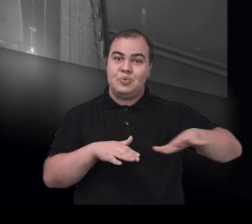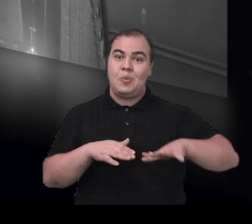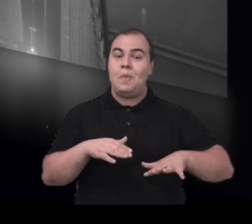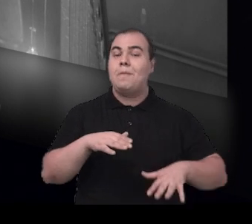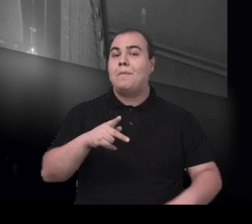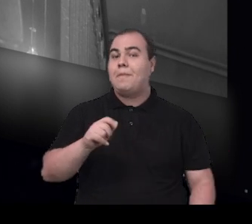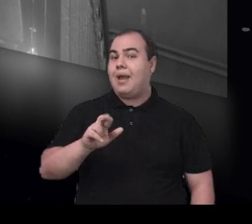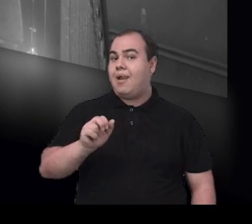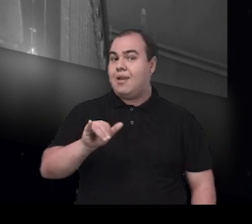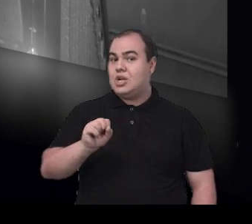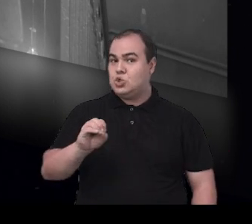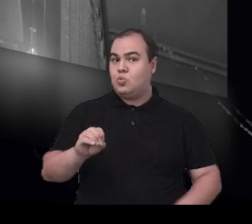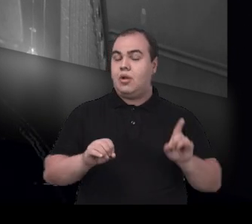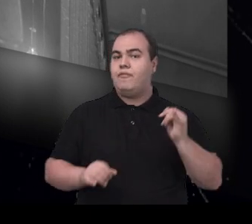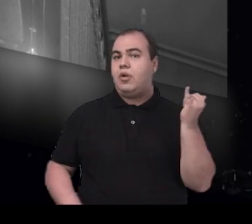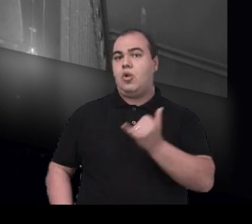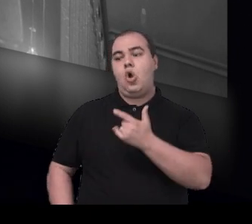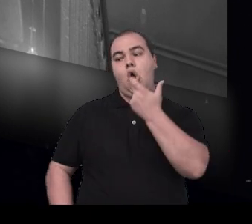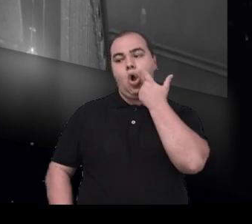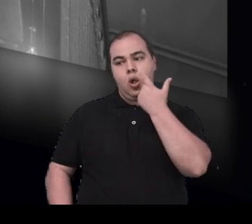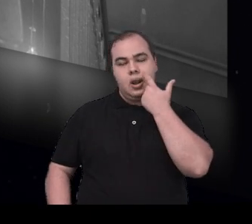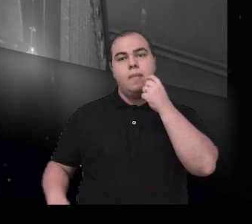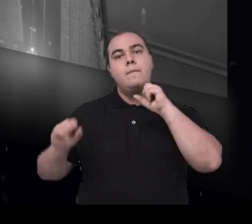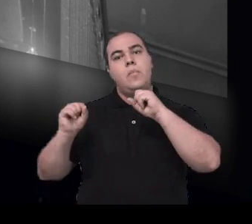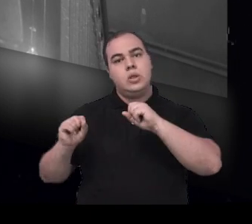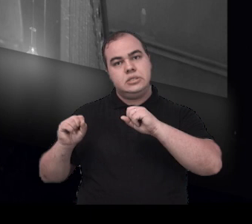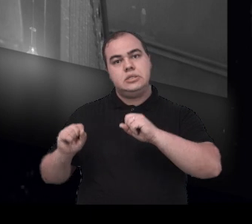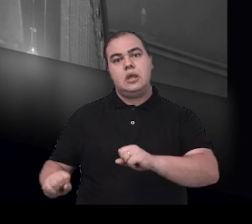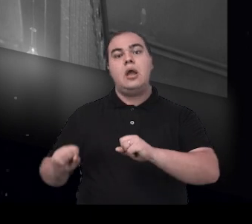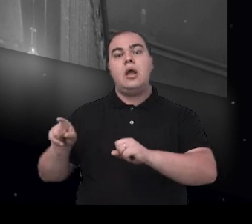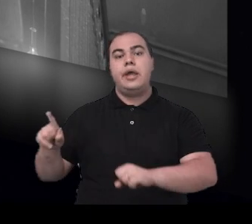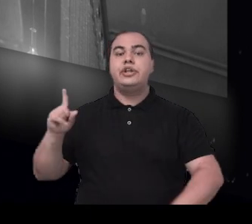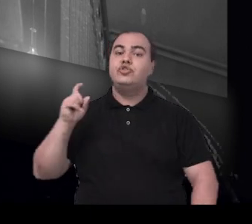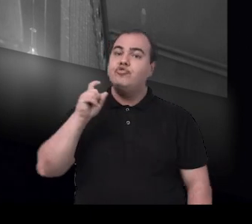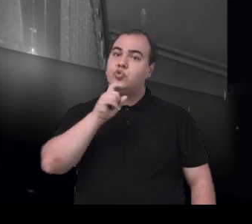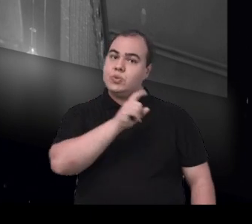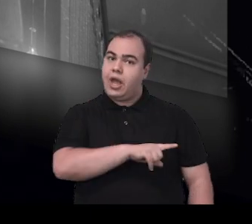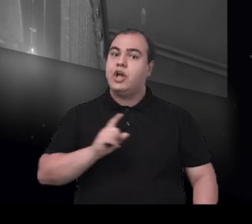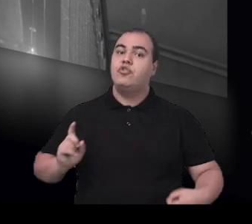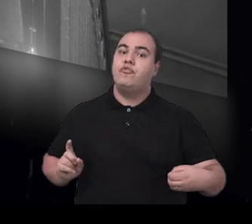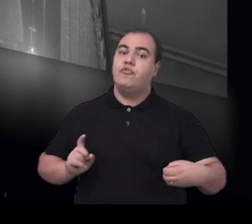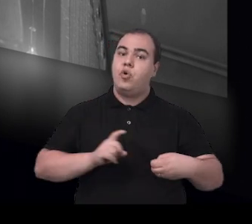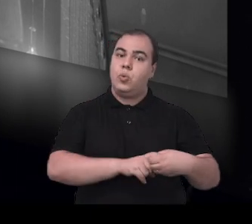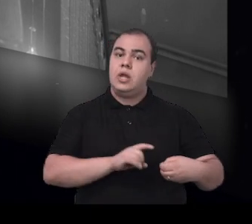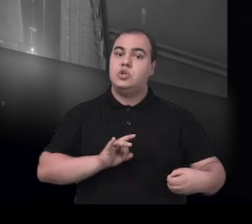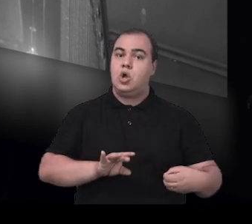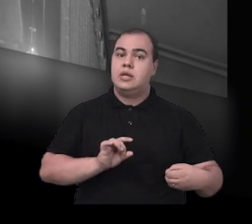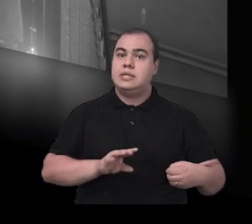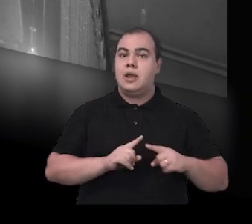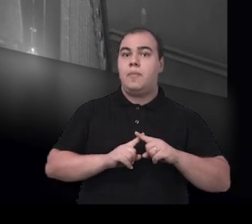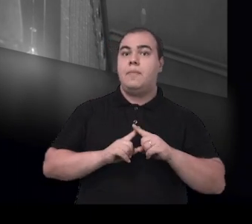quem atendeu a ligação disse: olha, pode ser que ele esteja com dificuldade de retornar